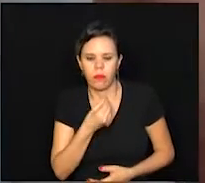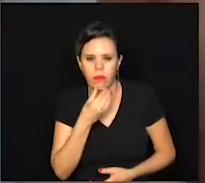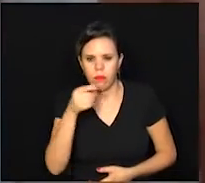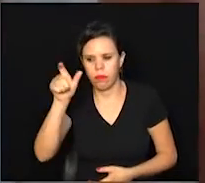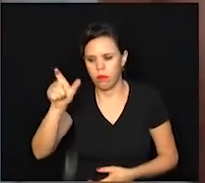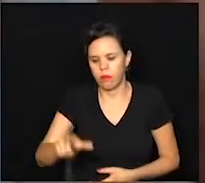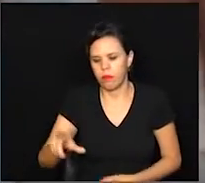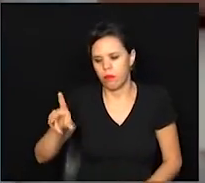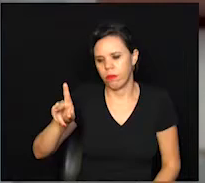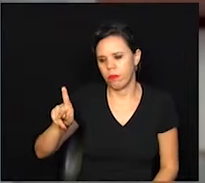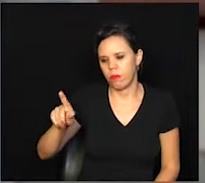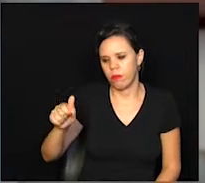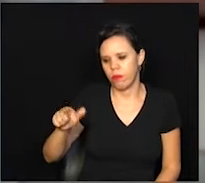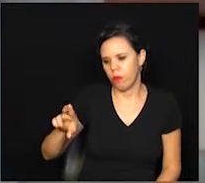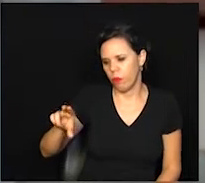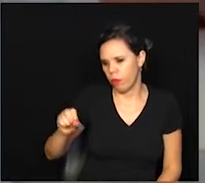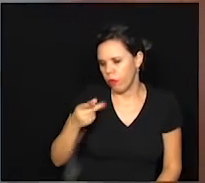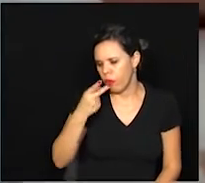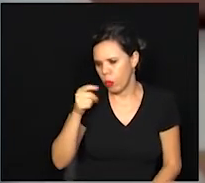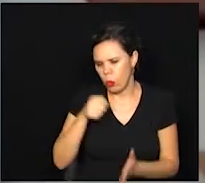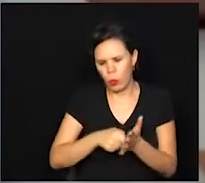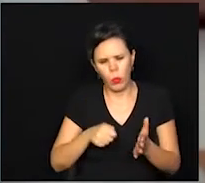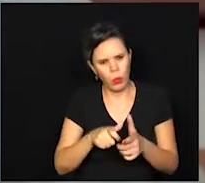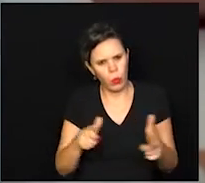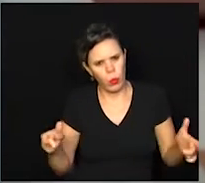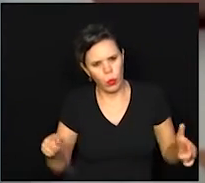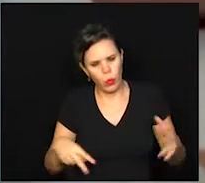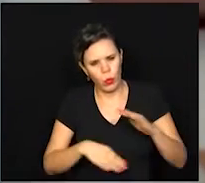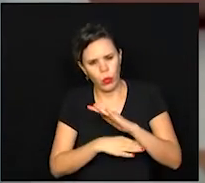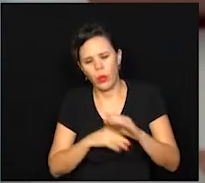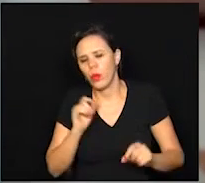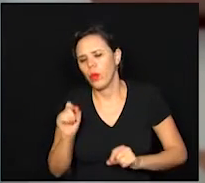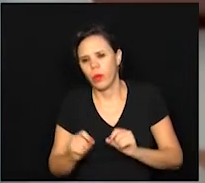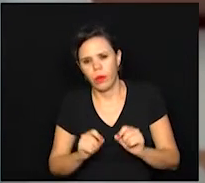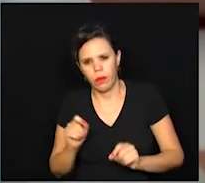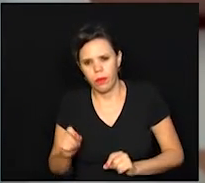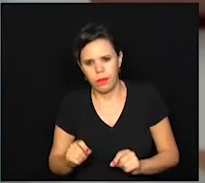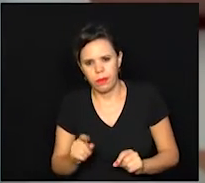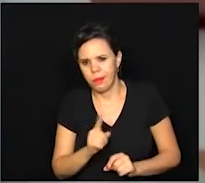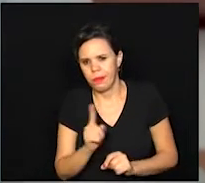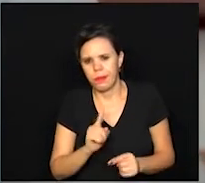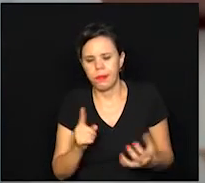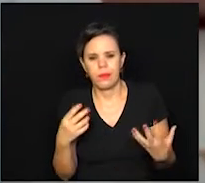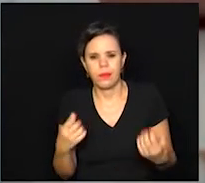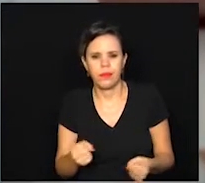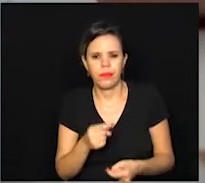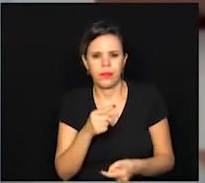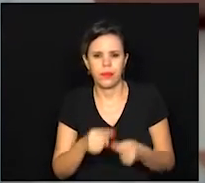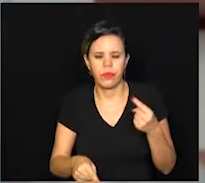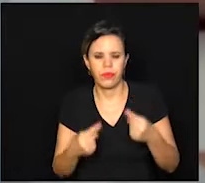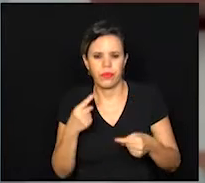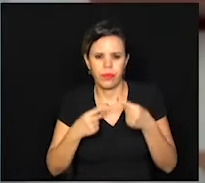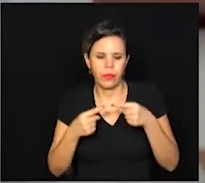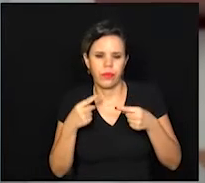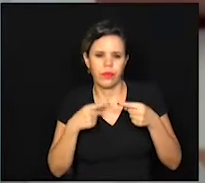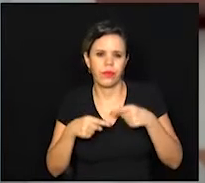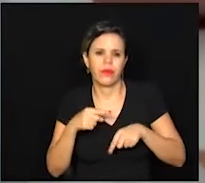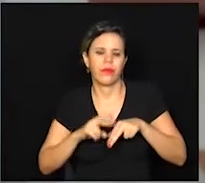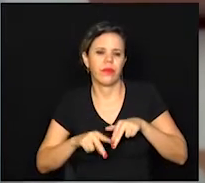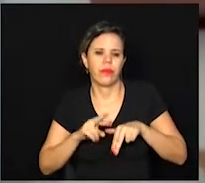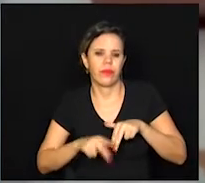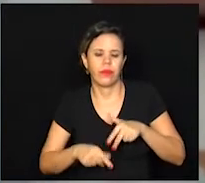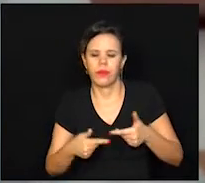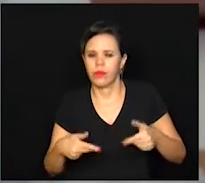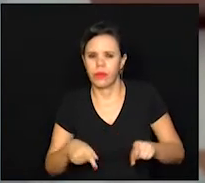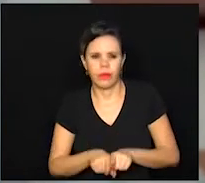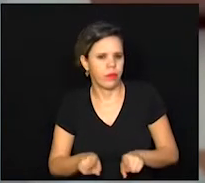que foi uma briga grande aqui na Câmara para não permitir a proibição do debate sobre gênero, orientação